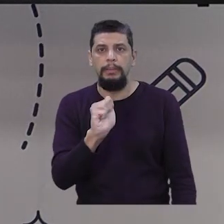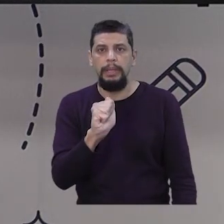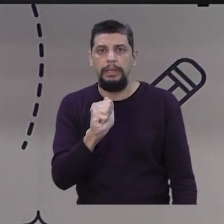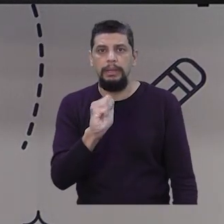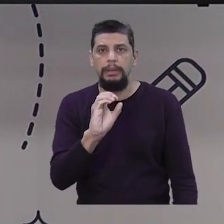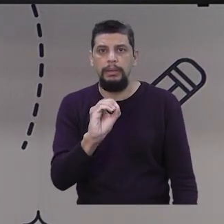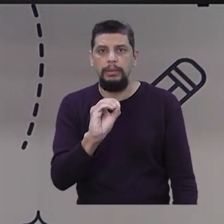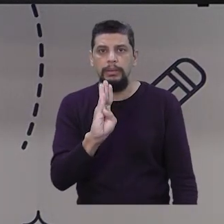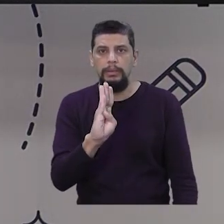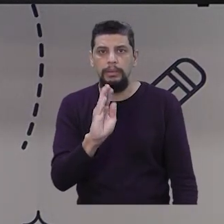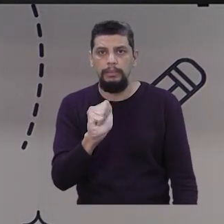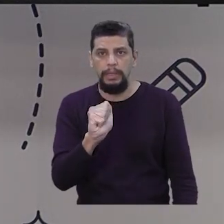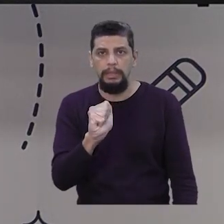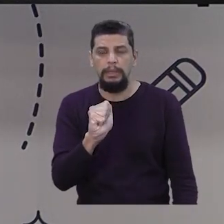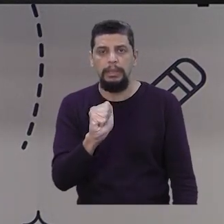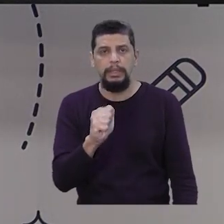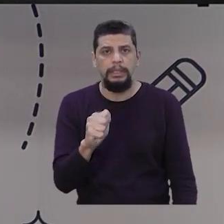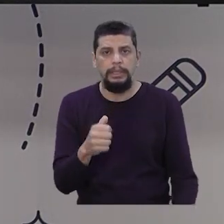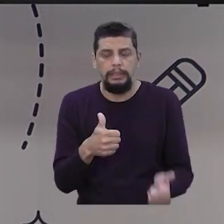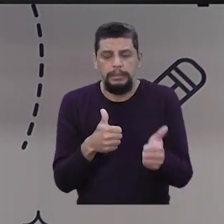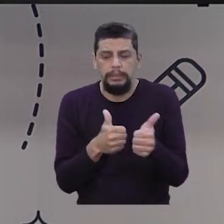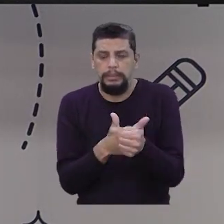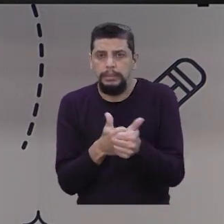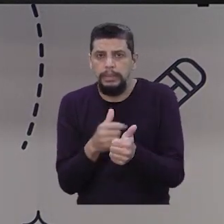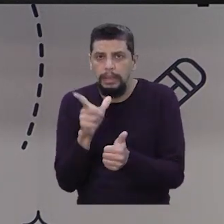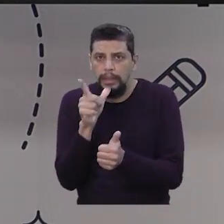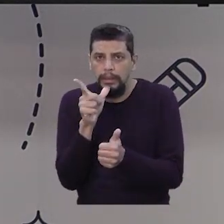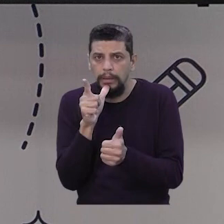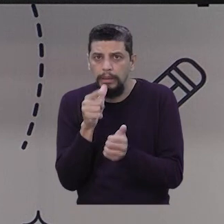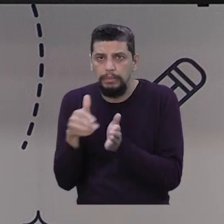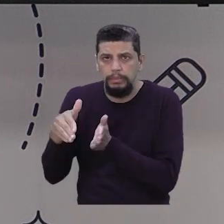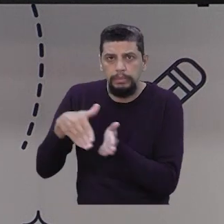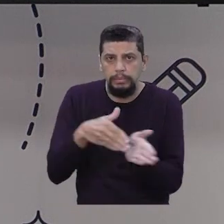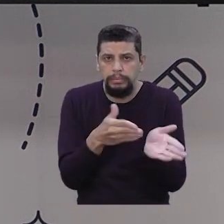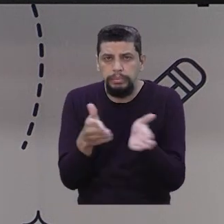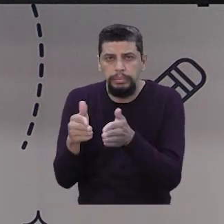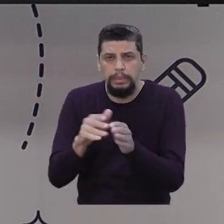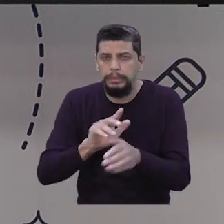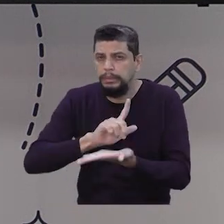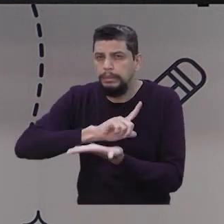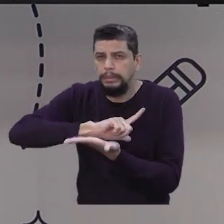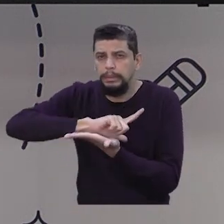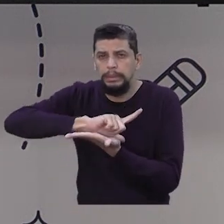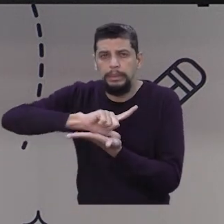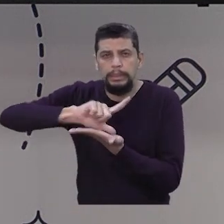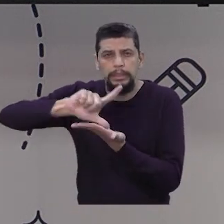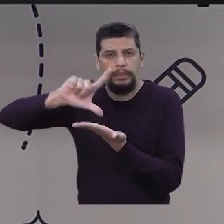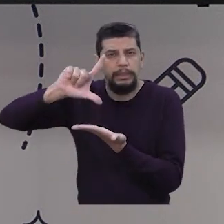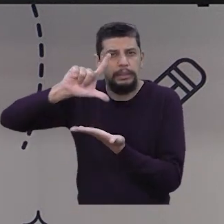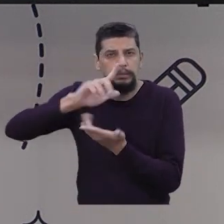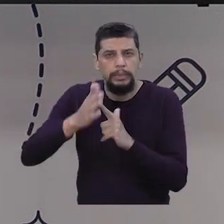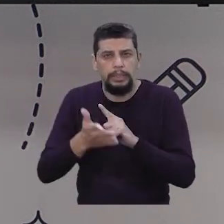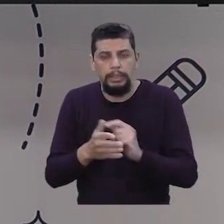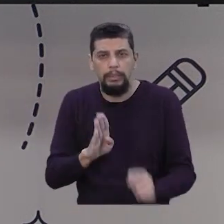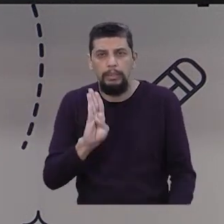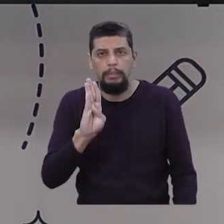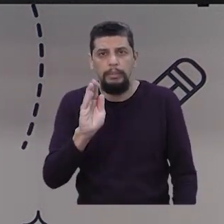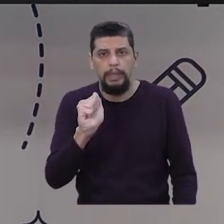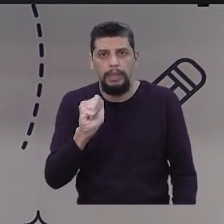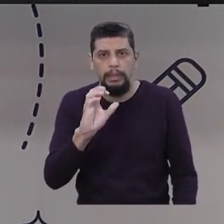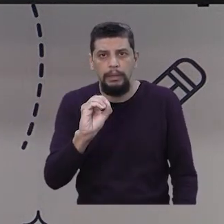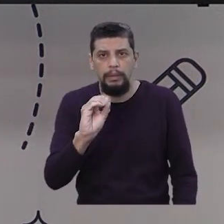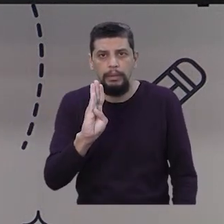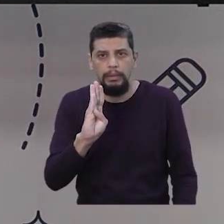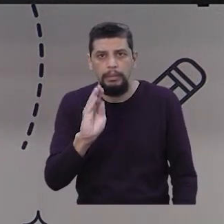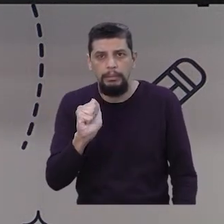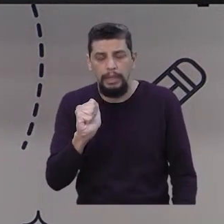ao lado de um rio muito bonito, de águas cristalinas. O baobá conseguia